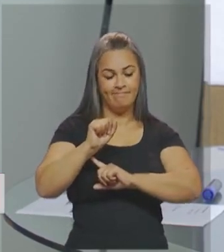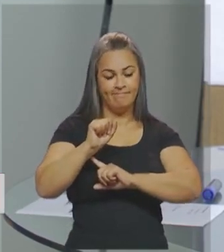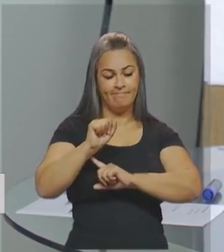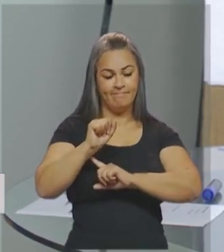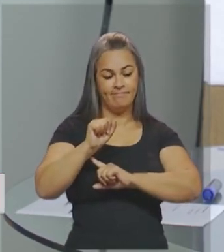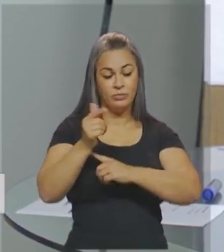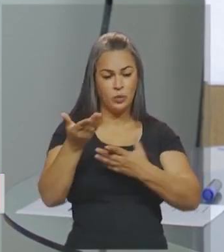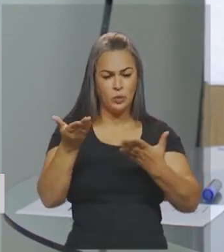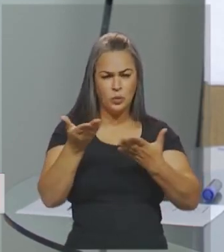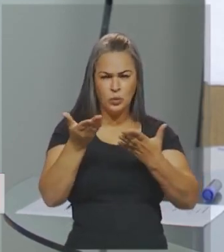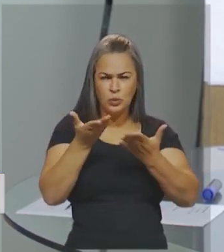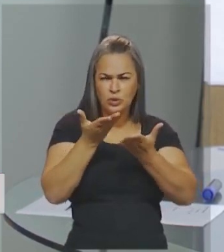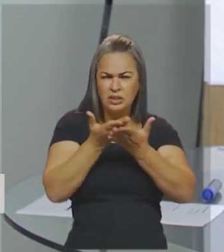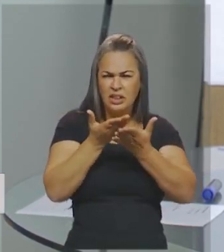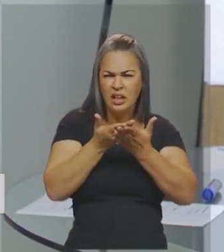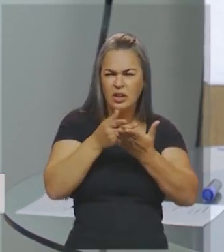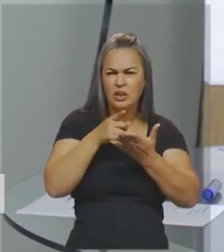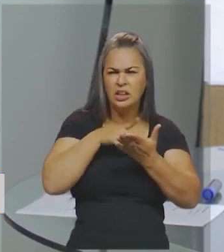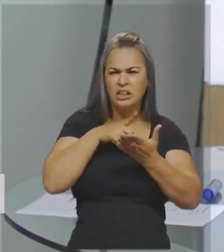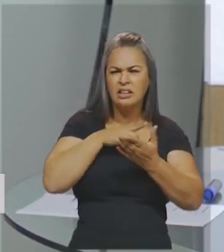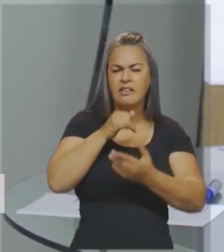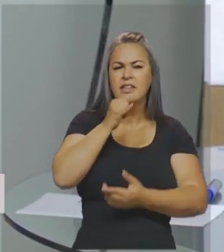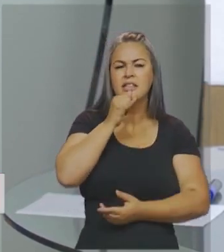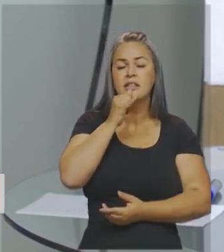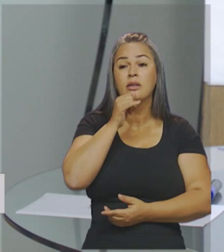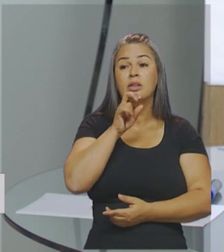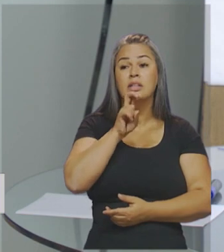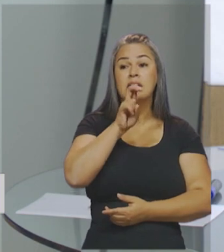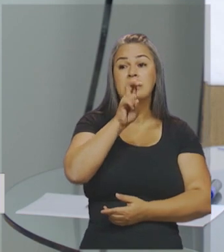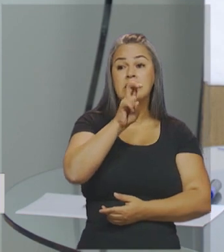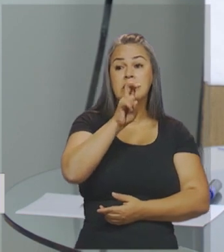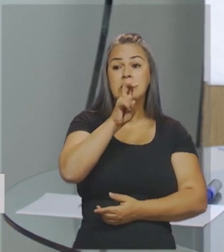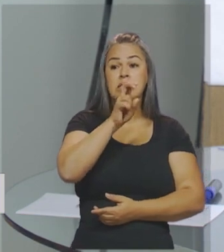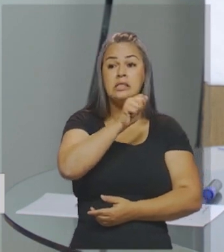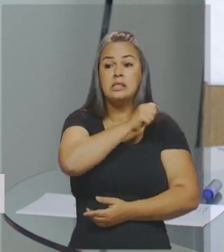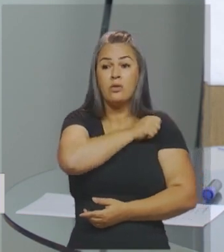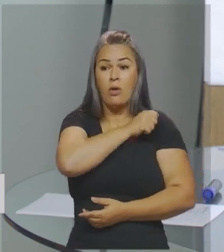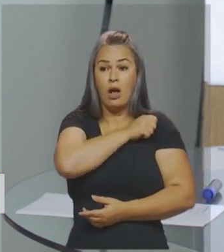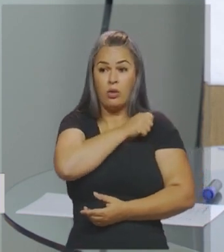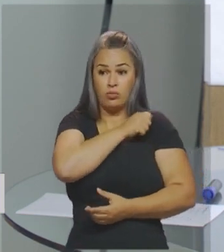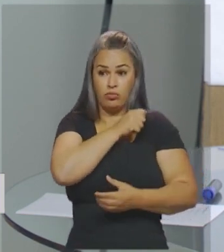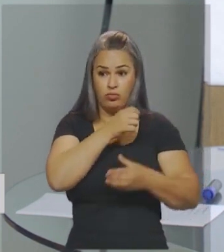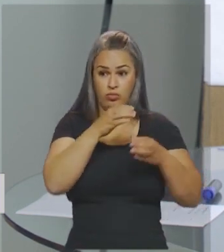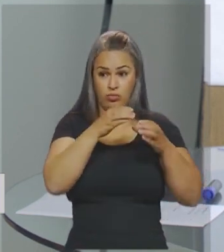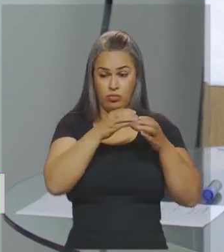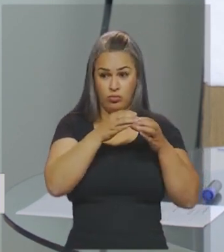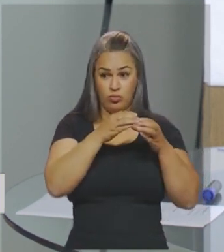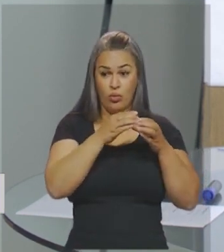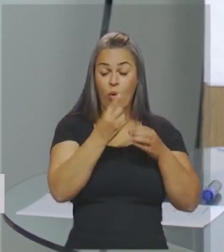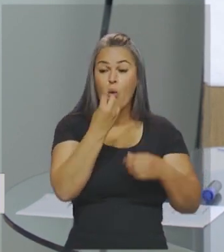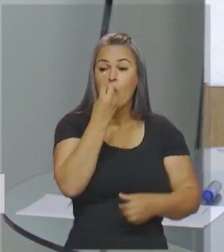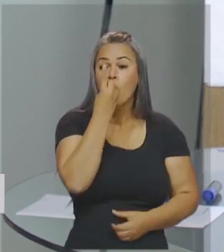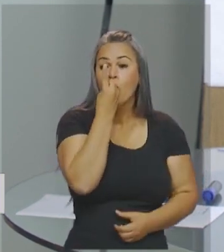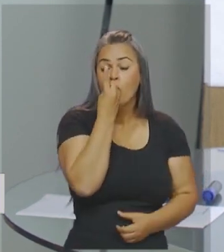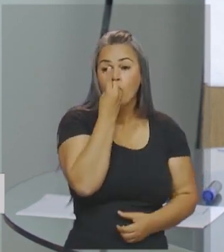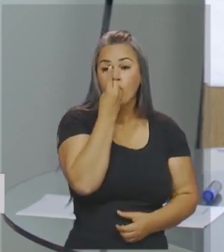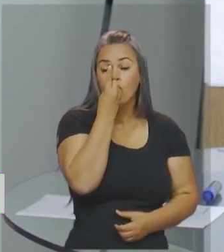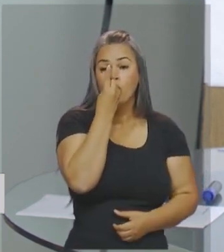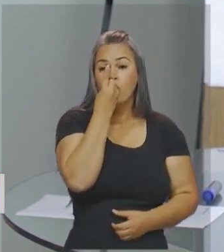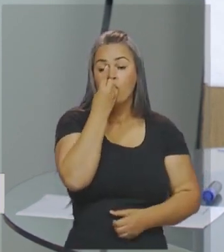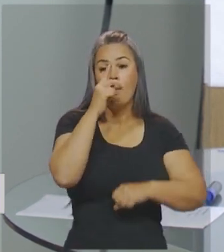uma situação que tinham 5 alunos, que um tirou 0 e os outros alunos tiraram de 6 pontos para